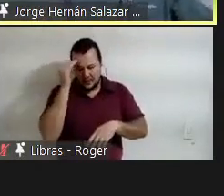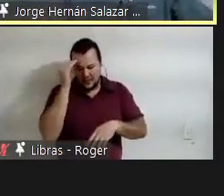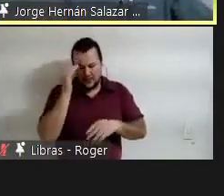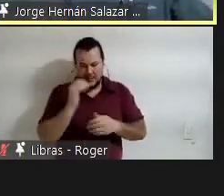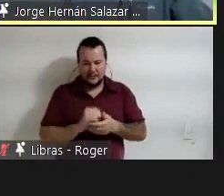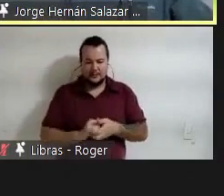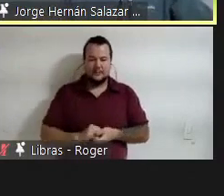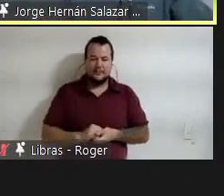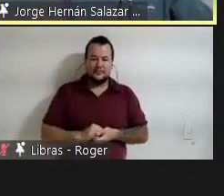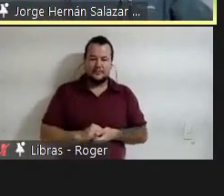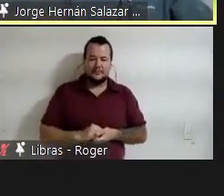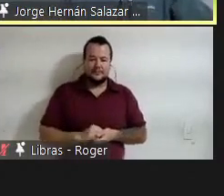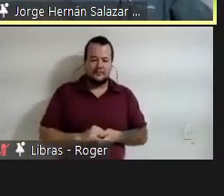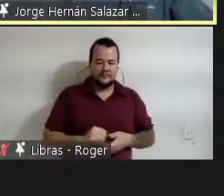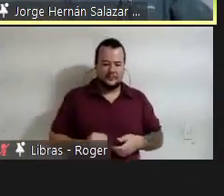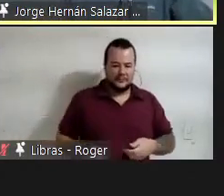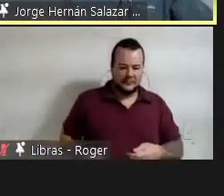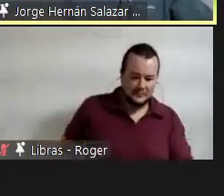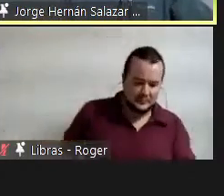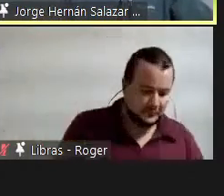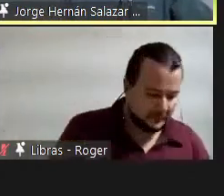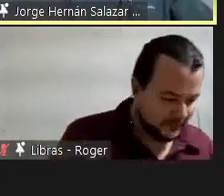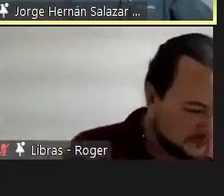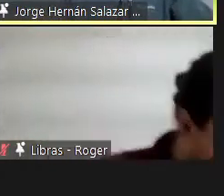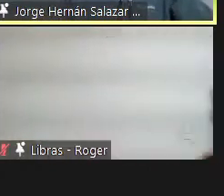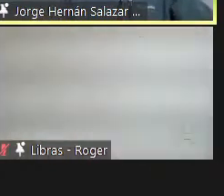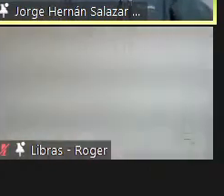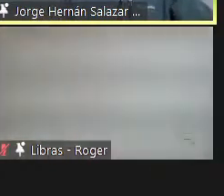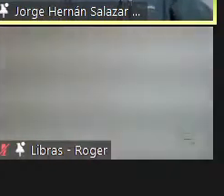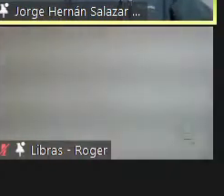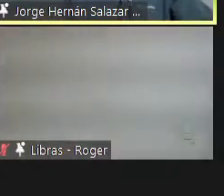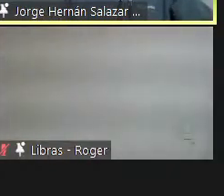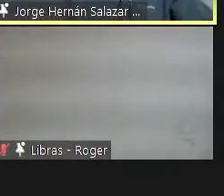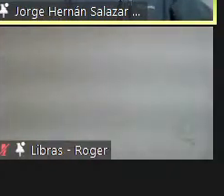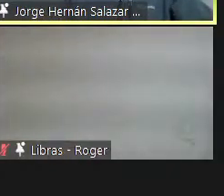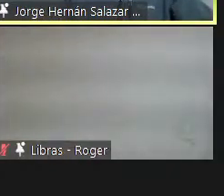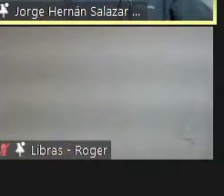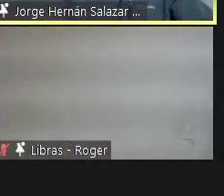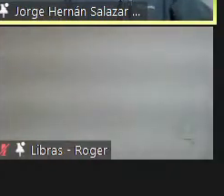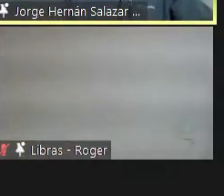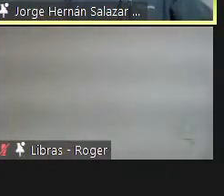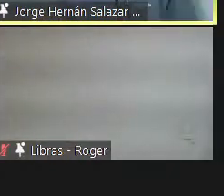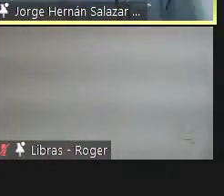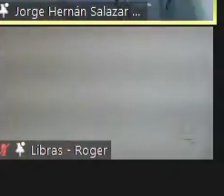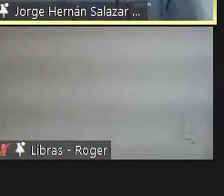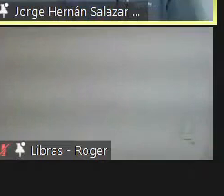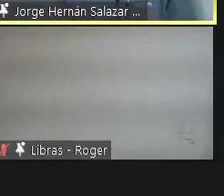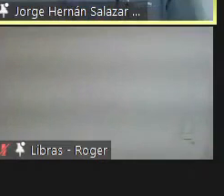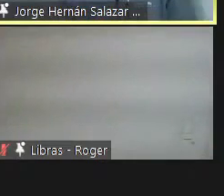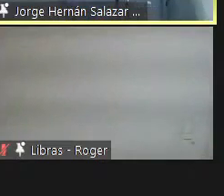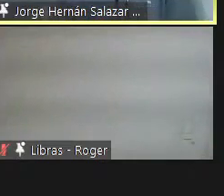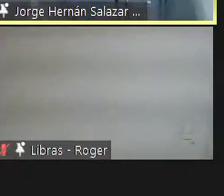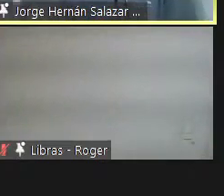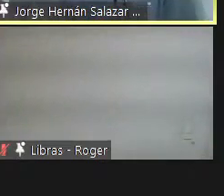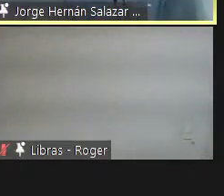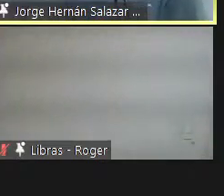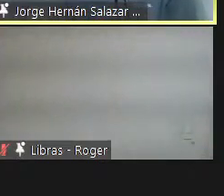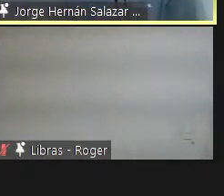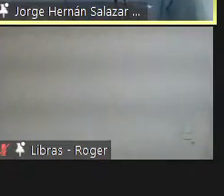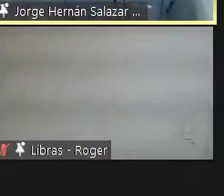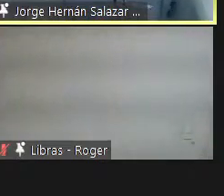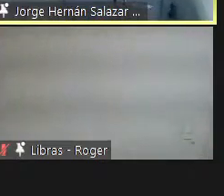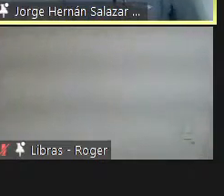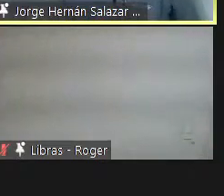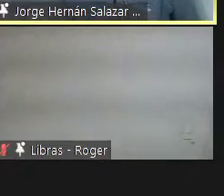aquela pessoa que identifica facetas problemáticas nessas coisas